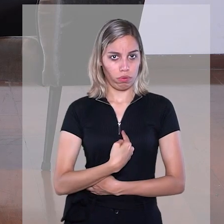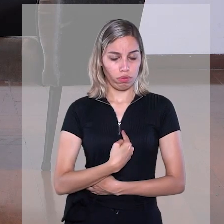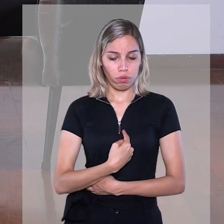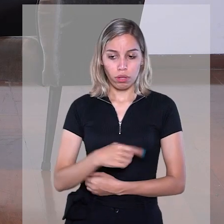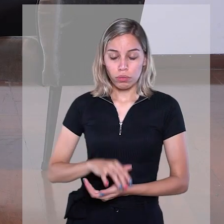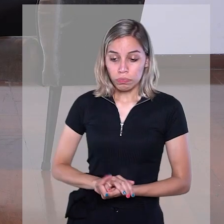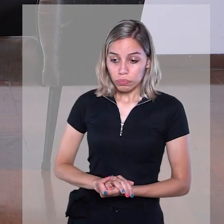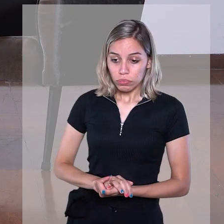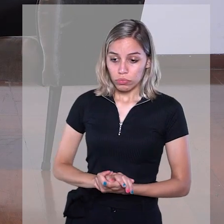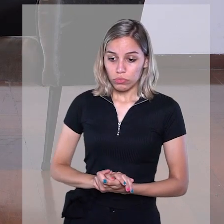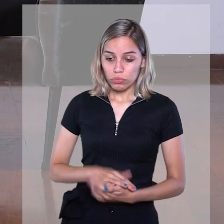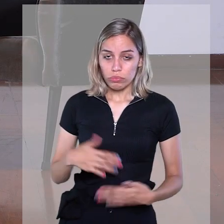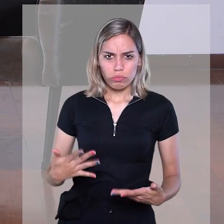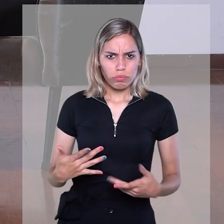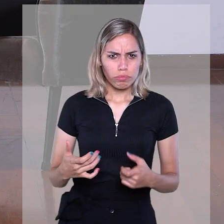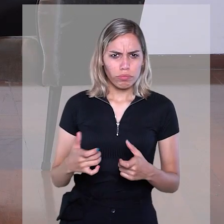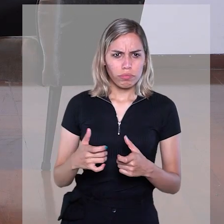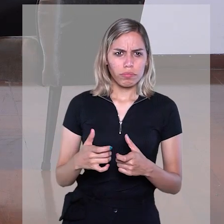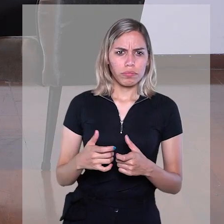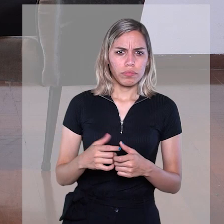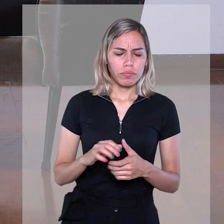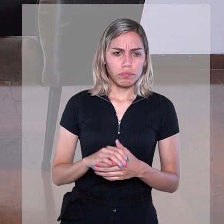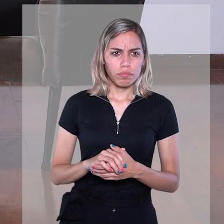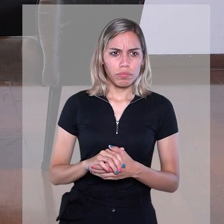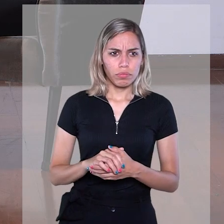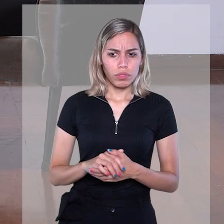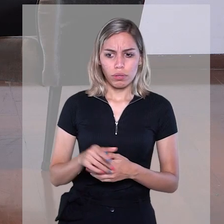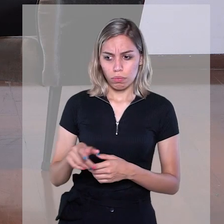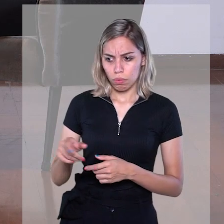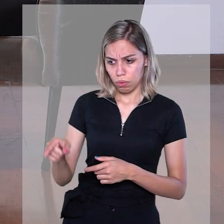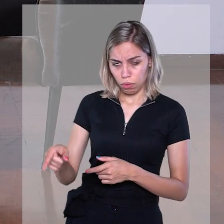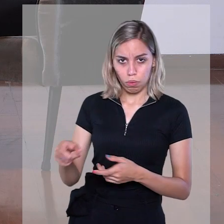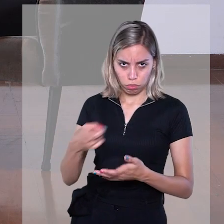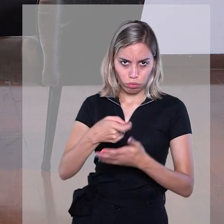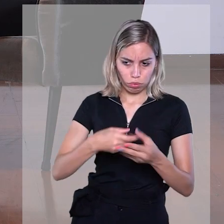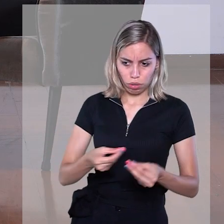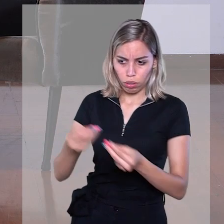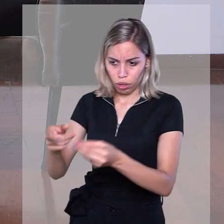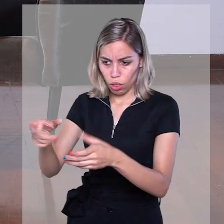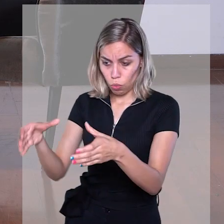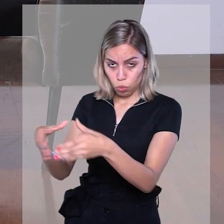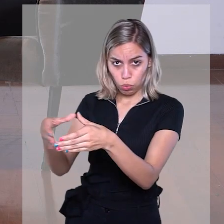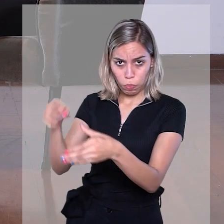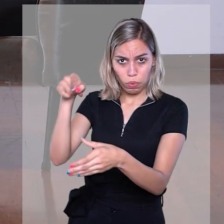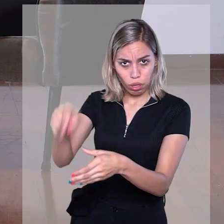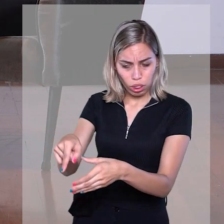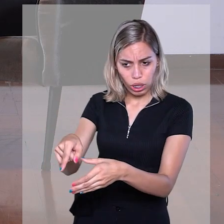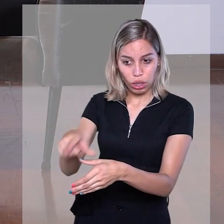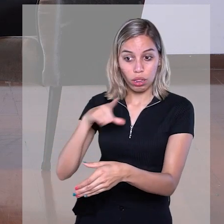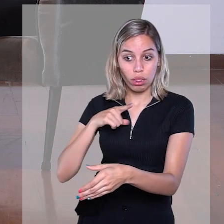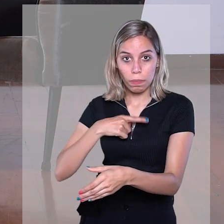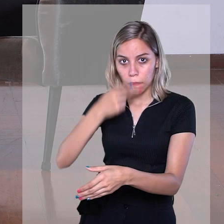permanente, é parte de um programa, e voltado prioritariamente para mestres e